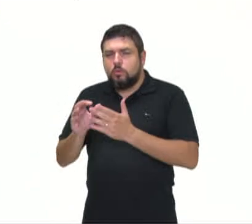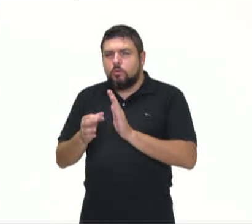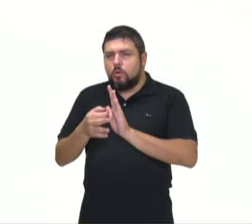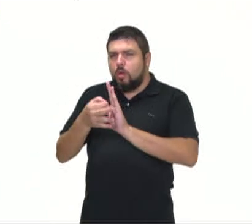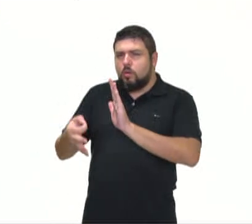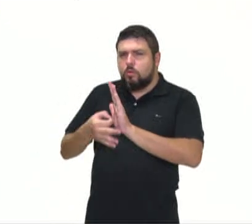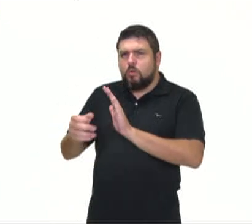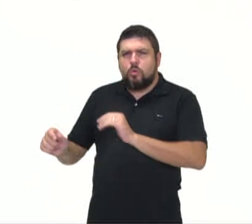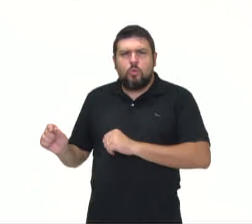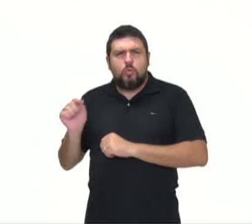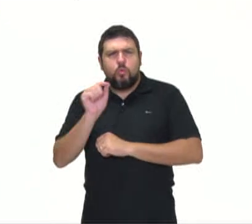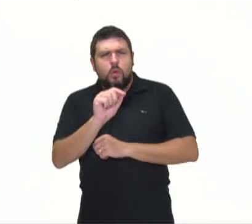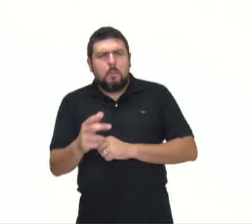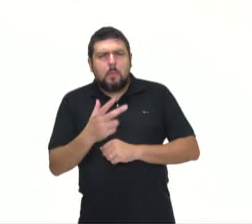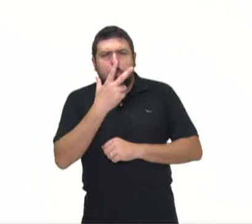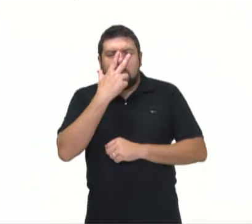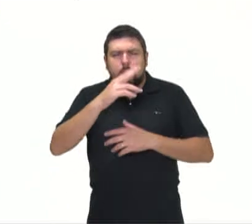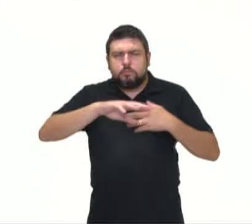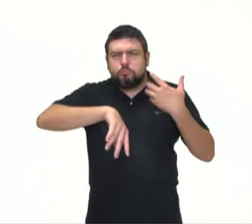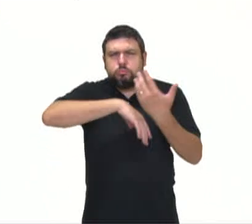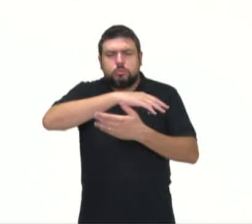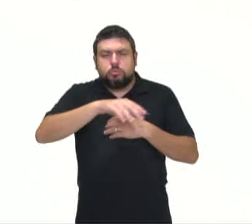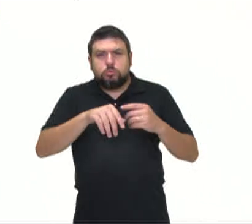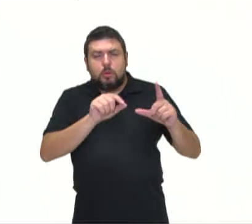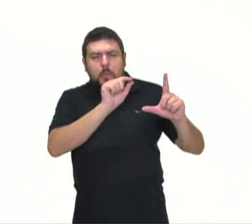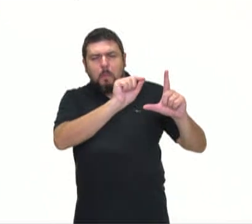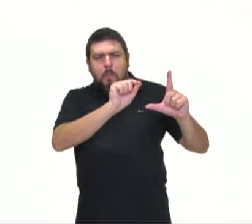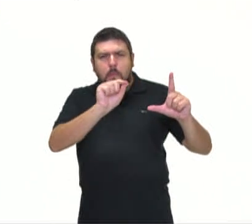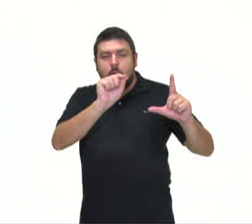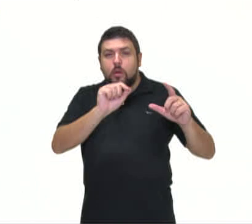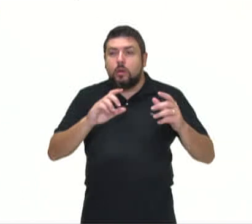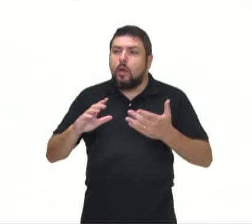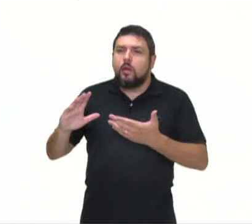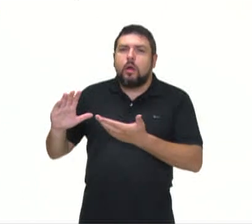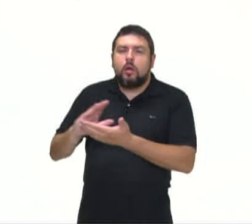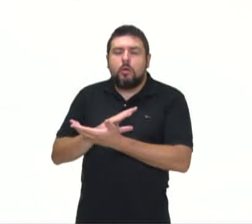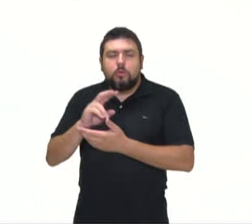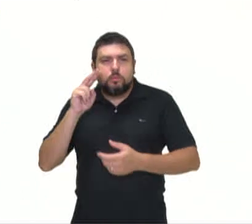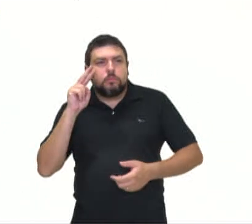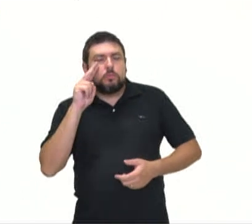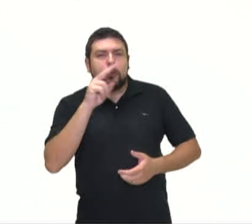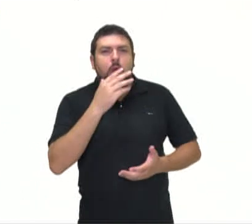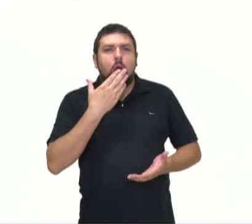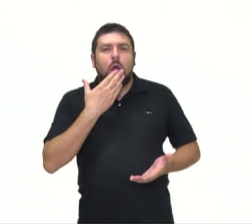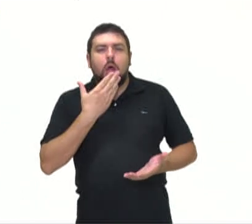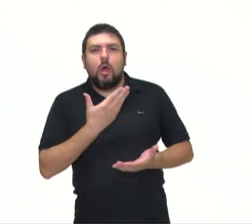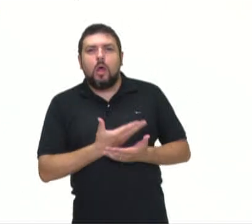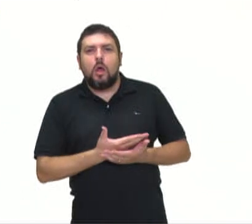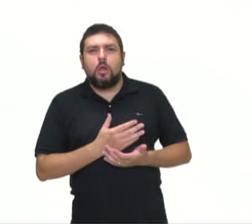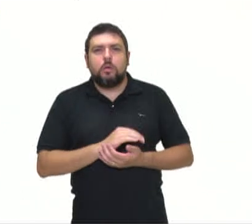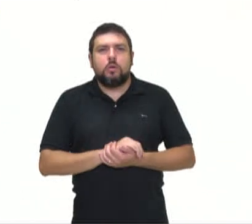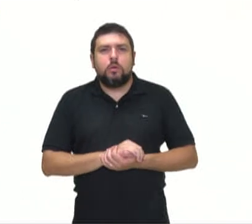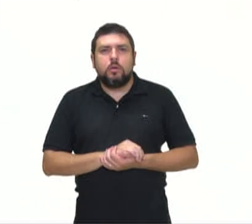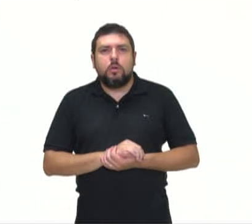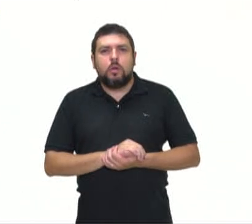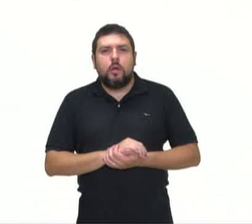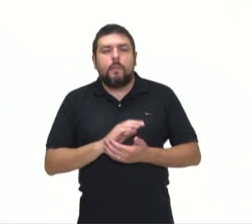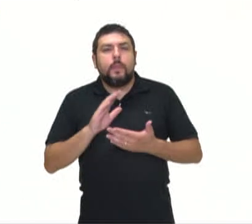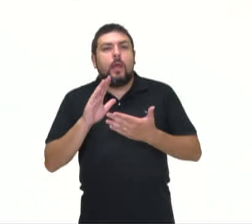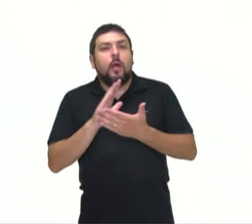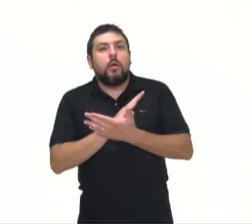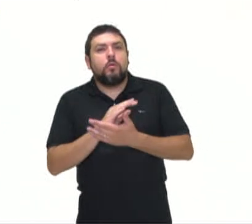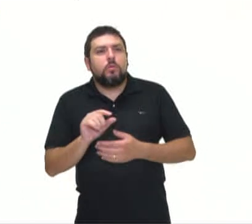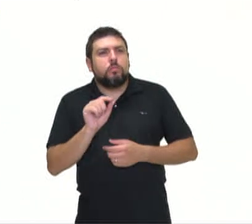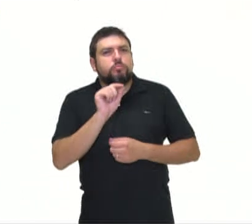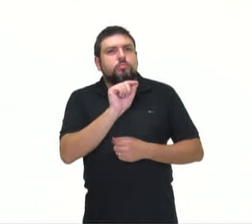sobre uma tela, mas outros a saudaram como genial. Poucos previram que ela ajudaria a modificar o rumo